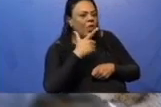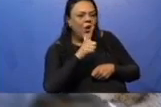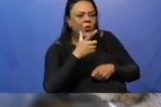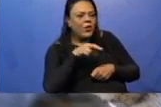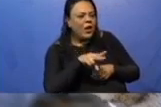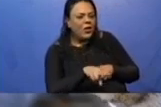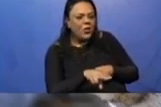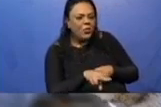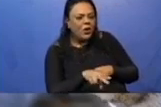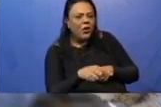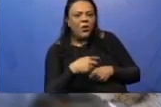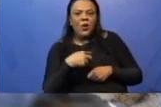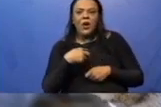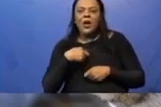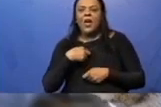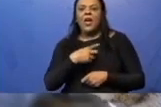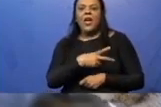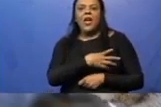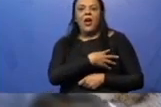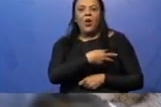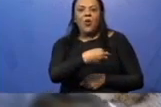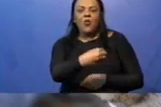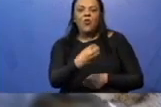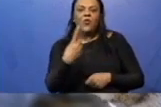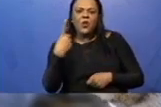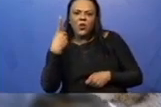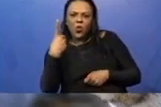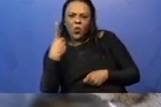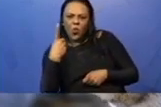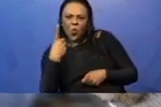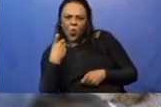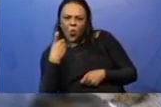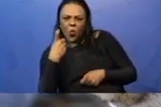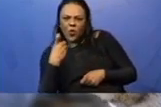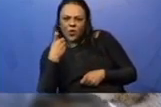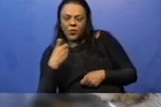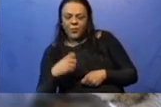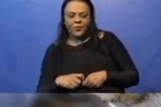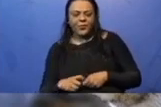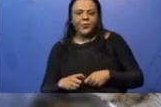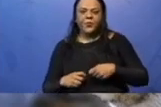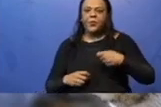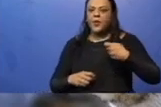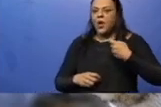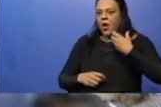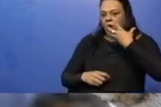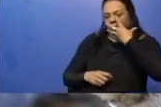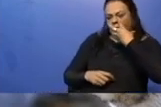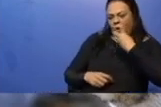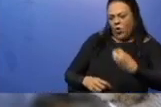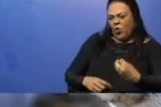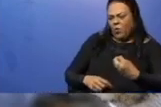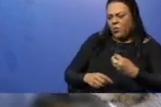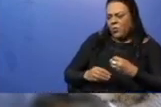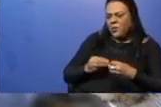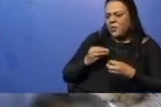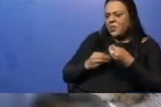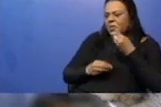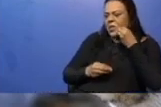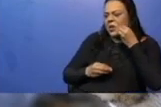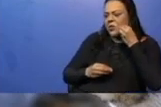Sou filho único. Então ele tentou acusar o cordeiro de todas as formas. Estava sujando a água, que falou mal dele, que foi o irmão, e não conseguiu.